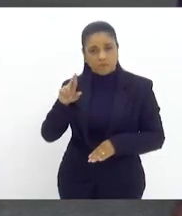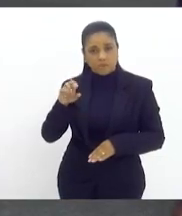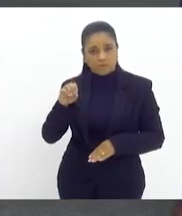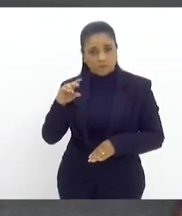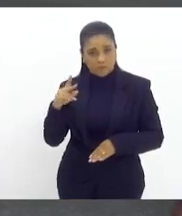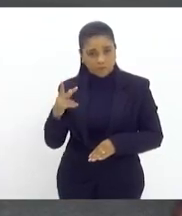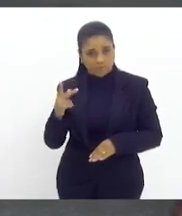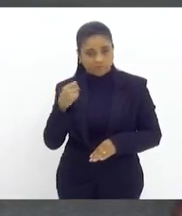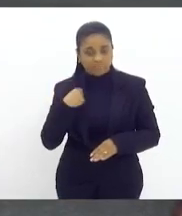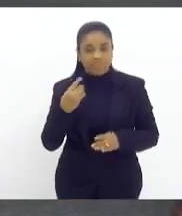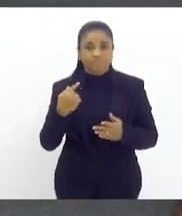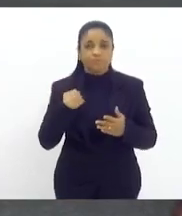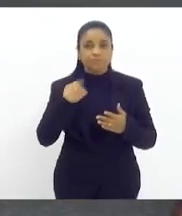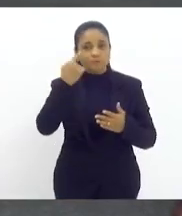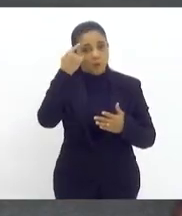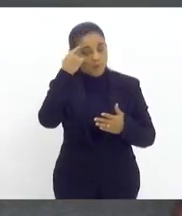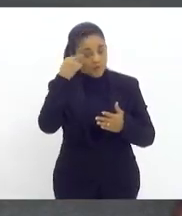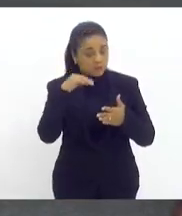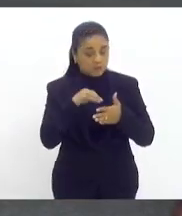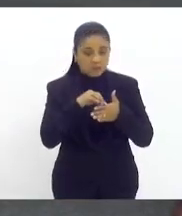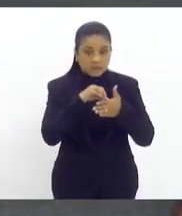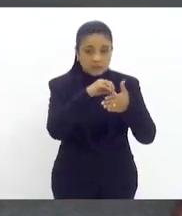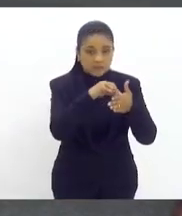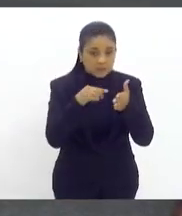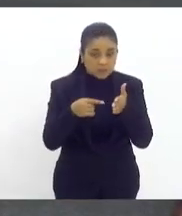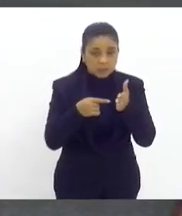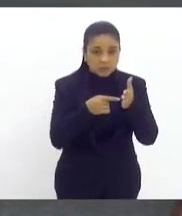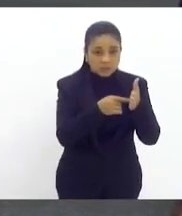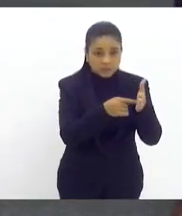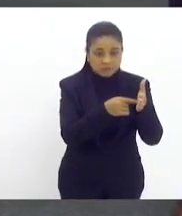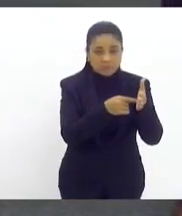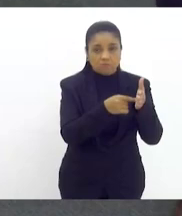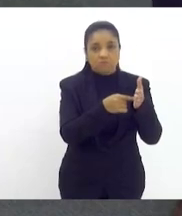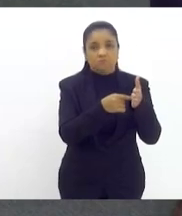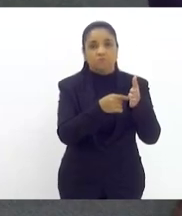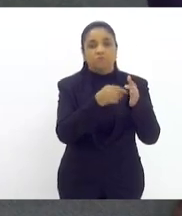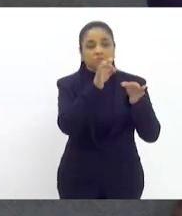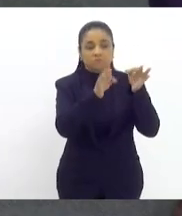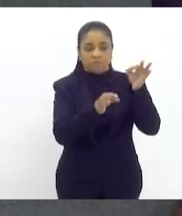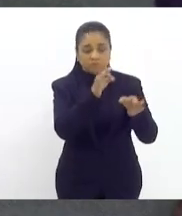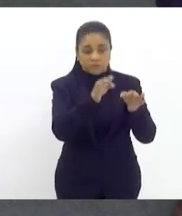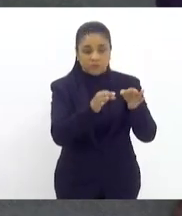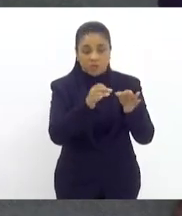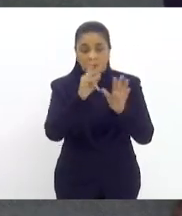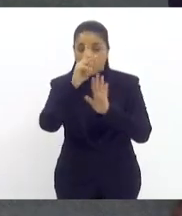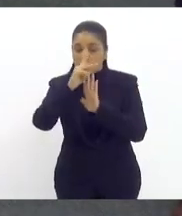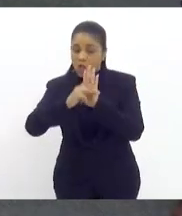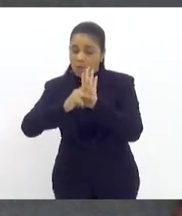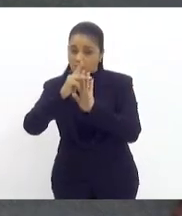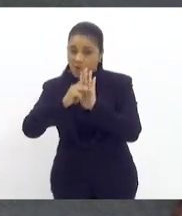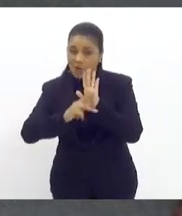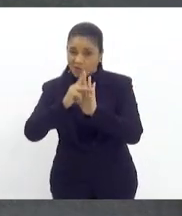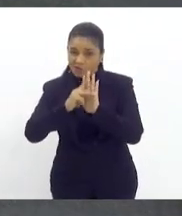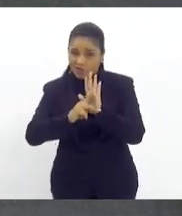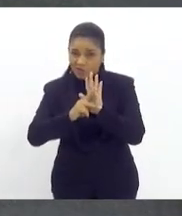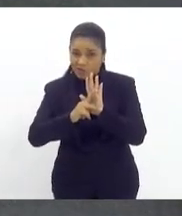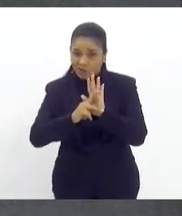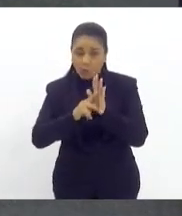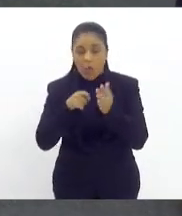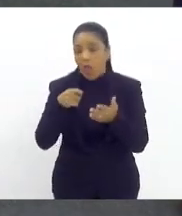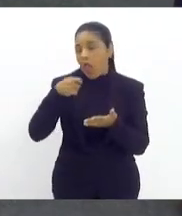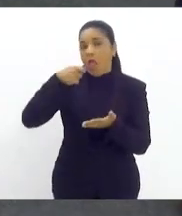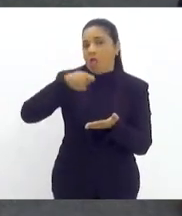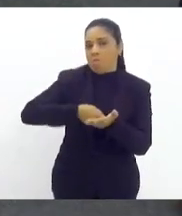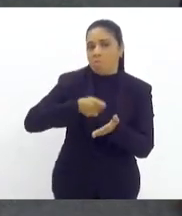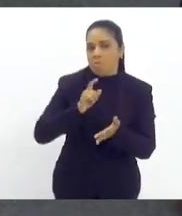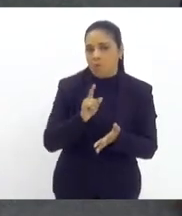que indicação legislativa e projeto autorizativo não é imposição daquilo que o